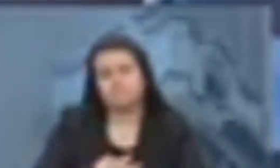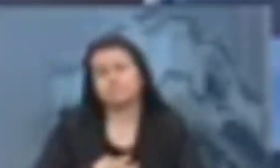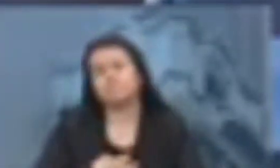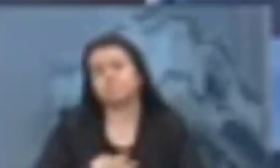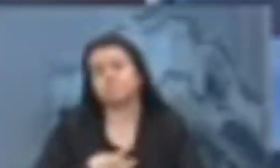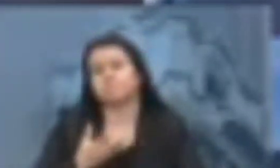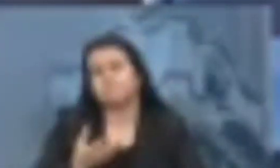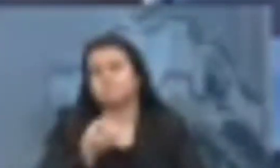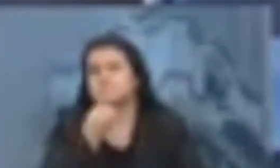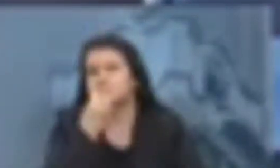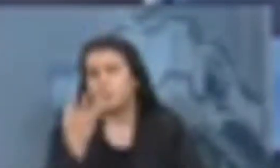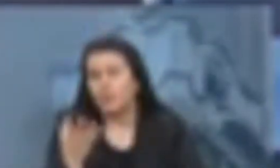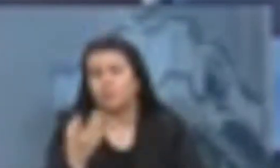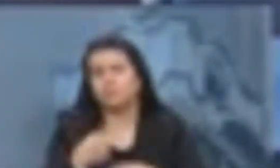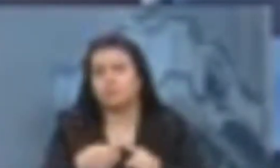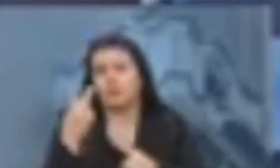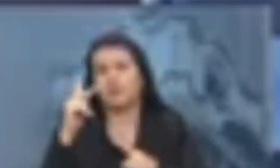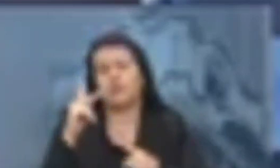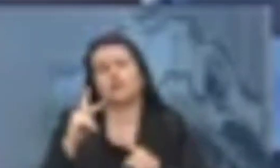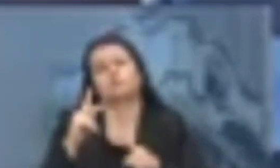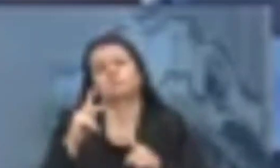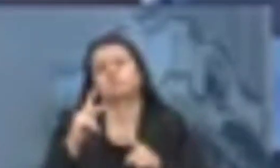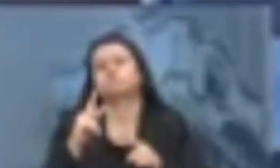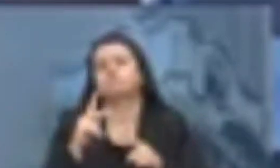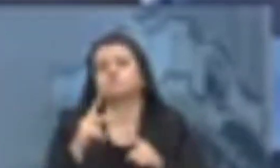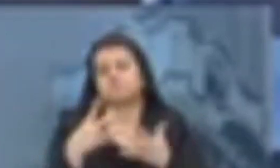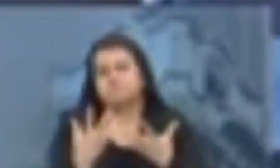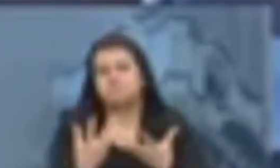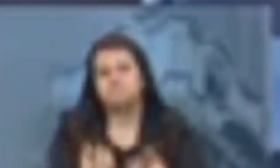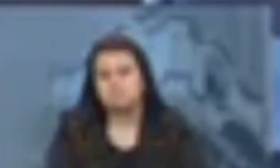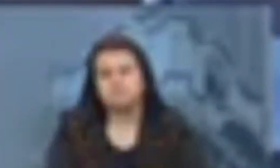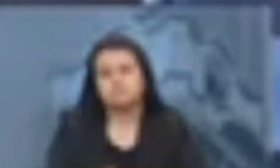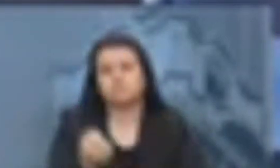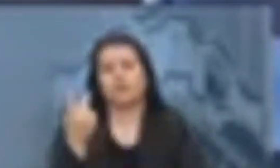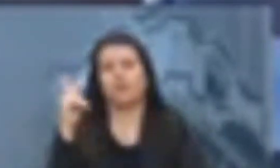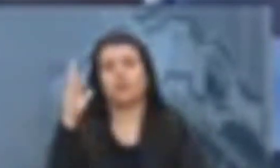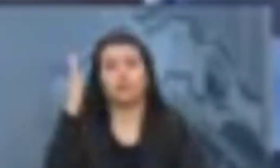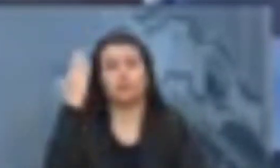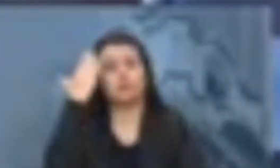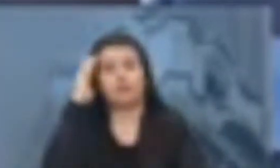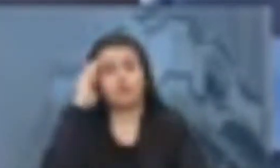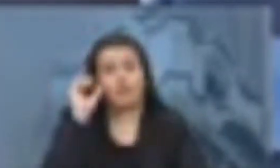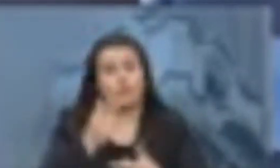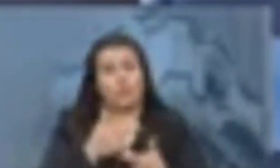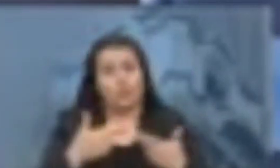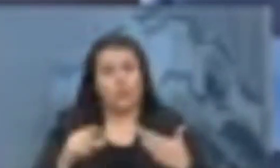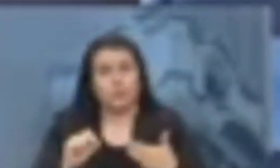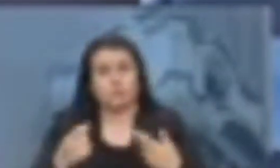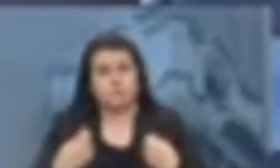e compreendeu essa demanda, então tem que ser saudado nesse sentido. Né?